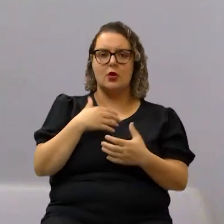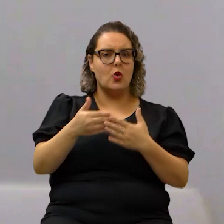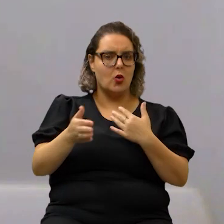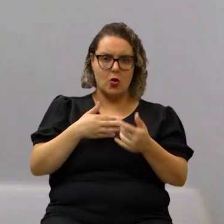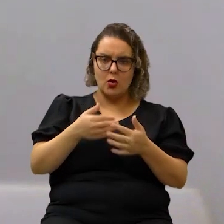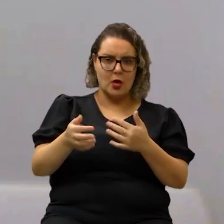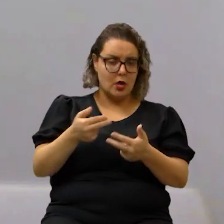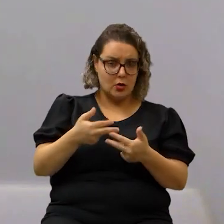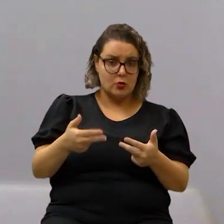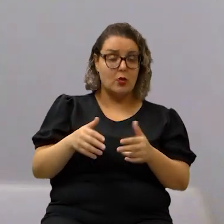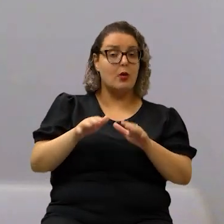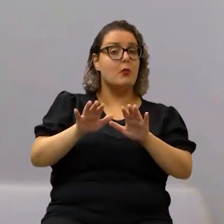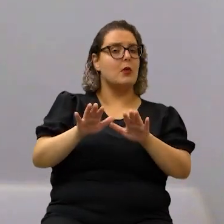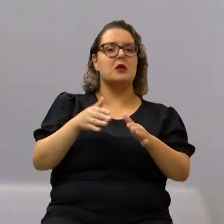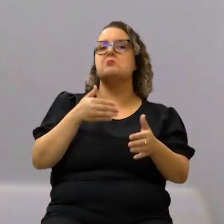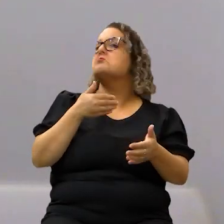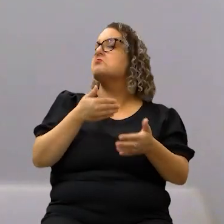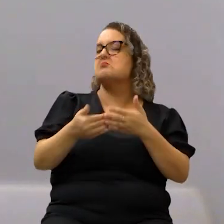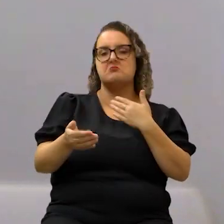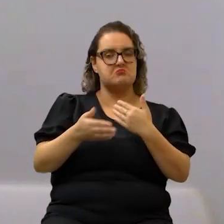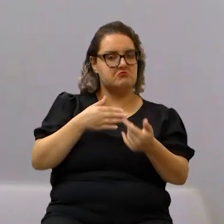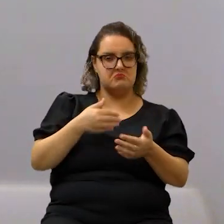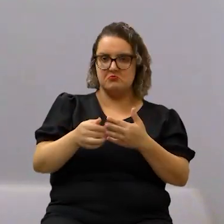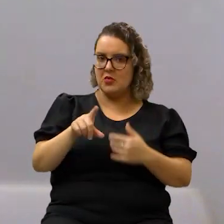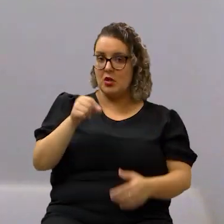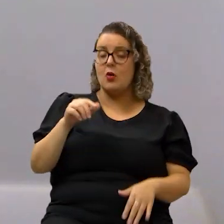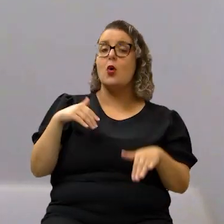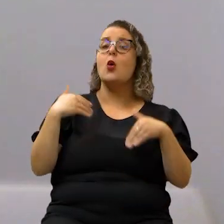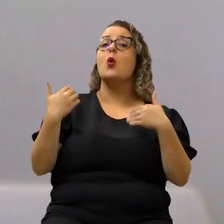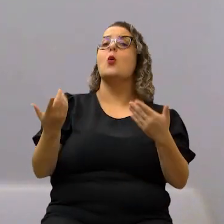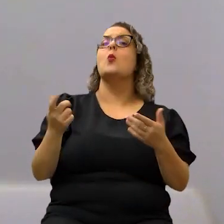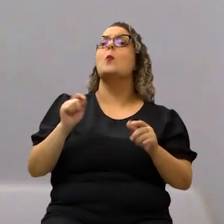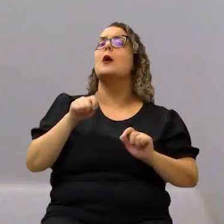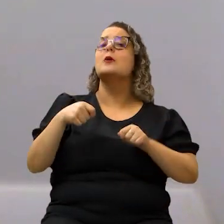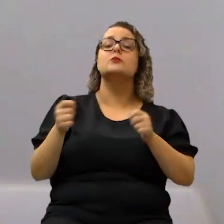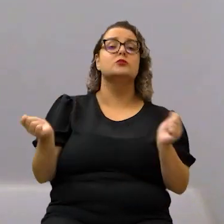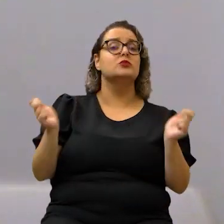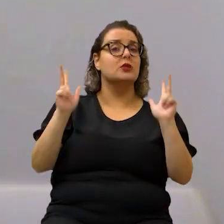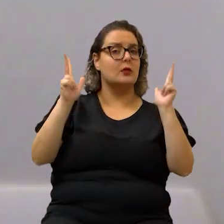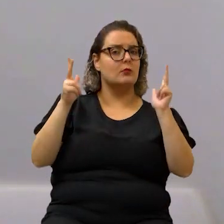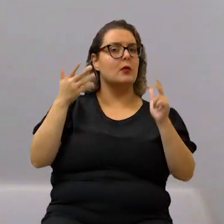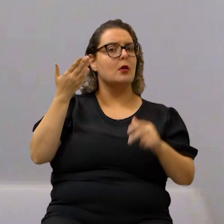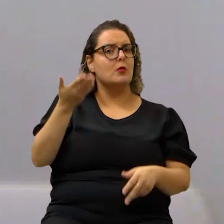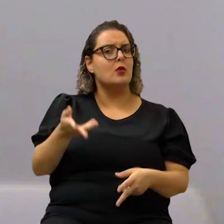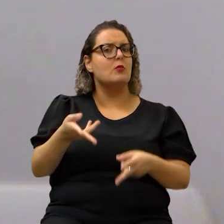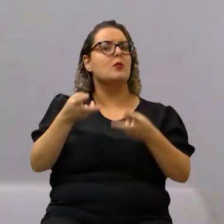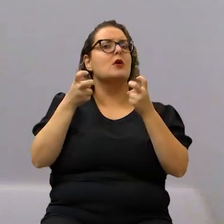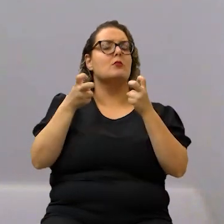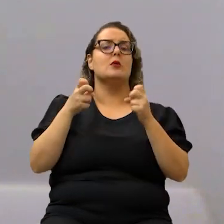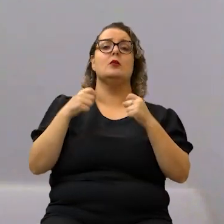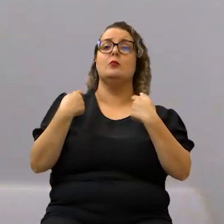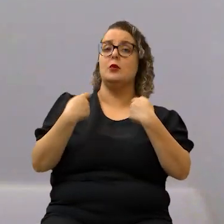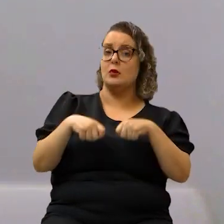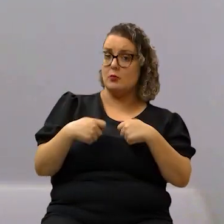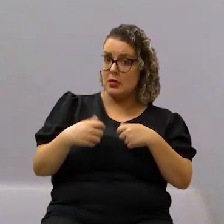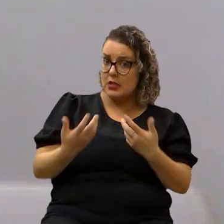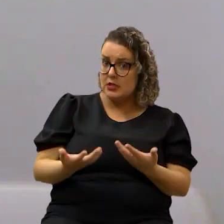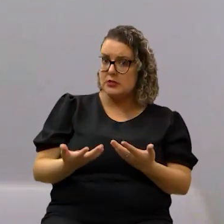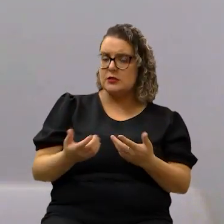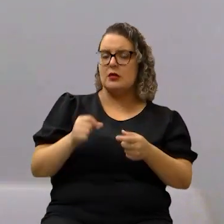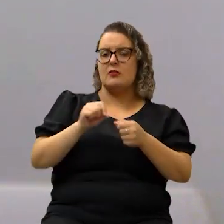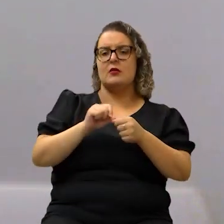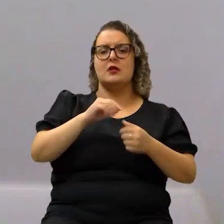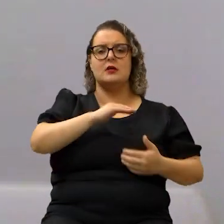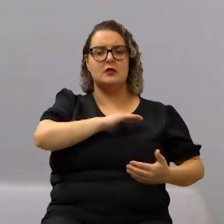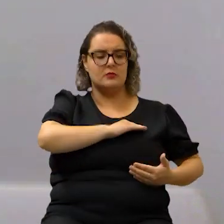se sentir qualquer coisa. Mas independente disso, então, quais são os sinais de alerta para você perceber que você